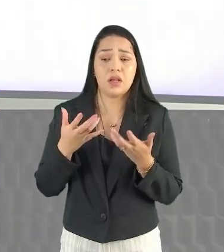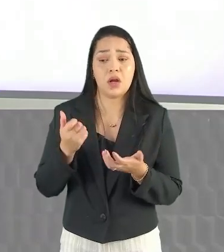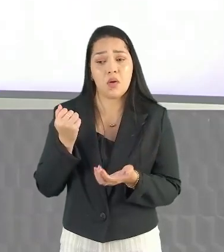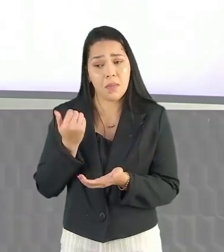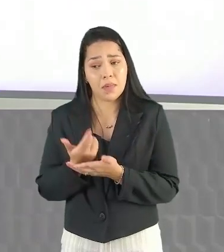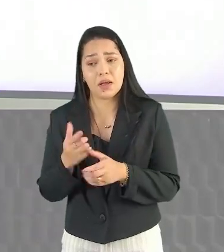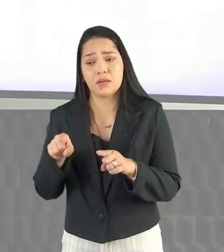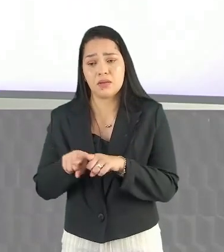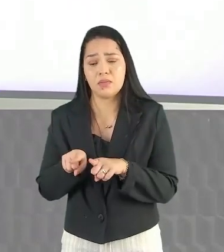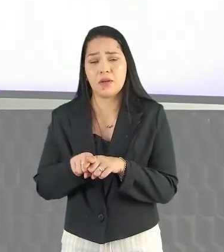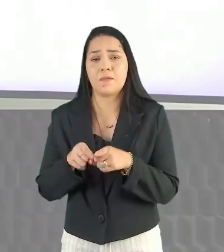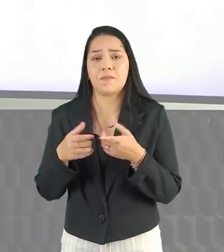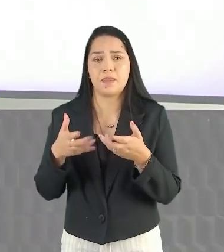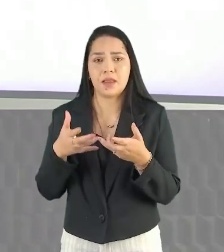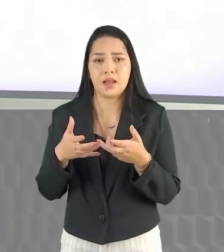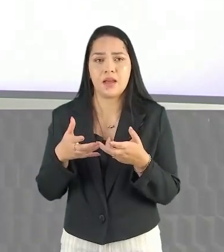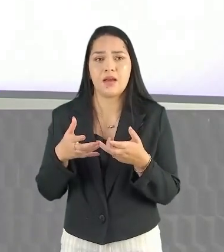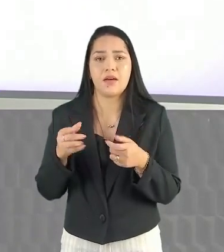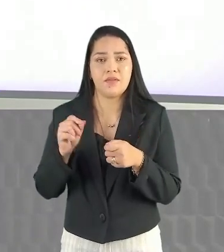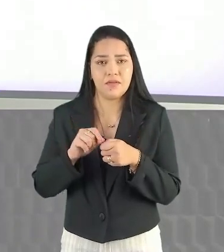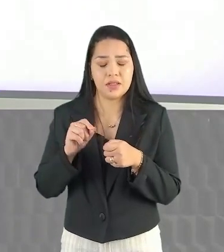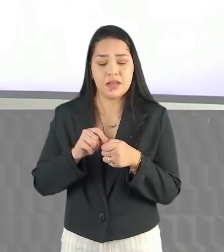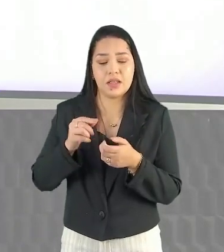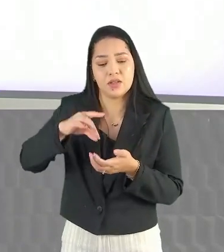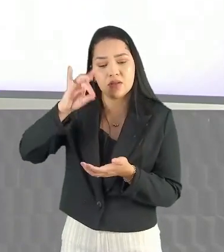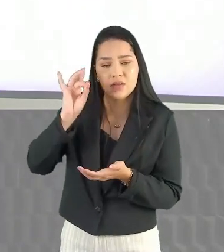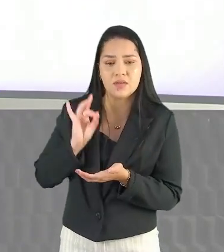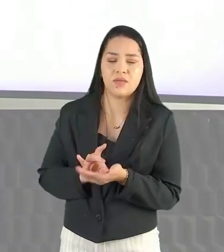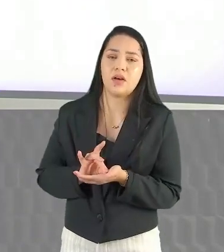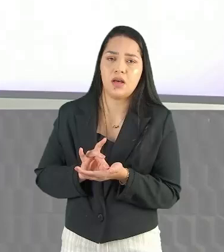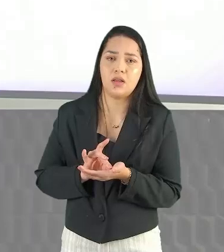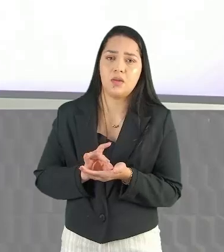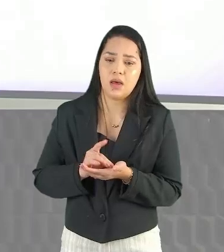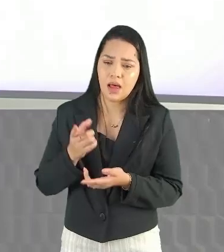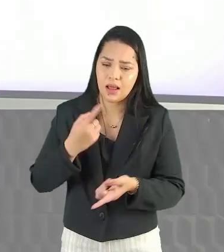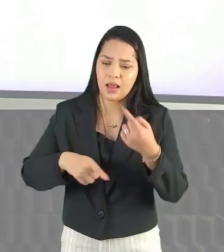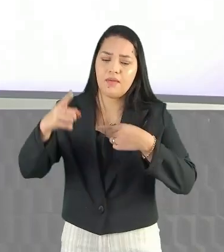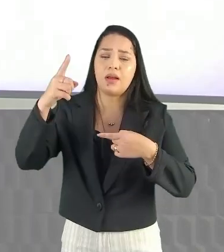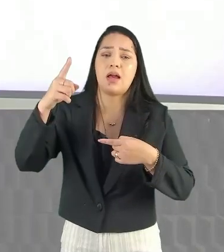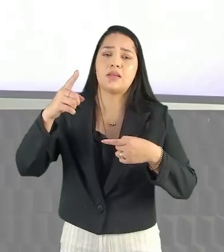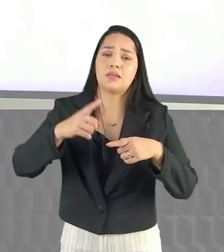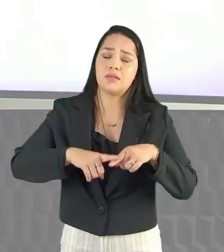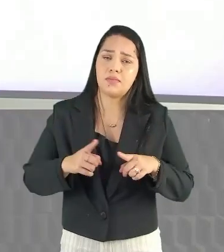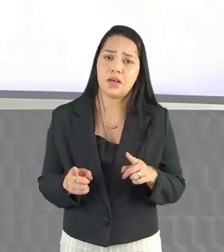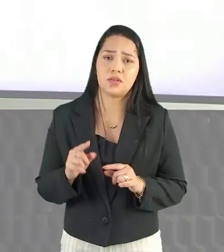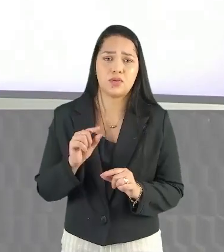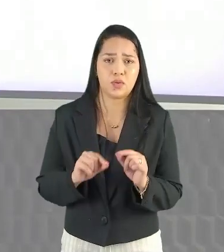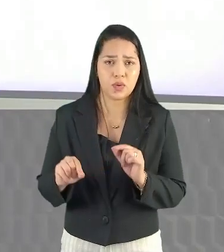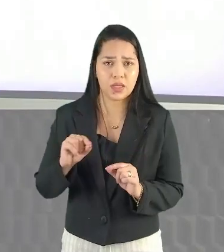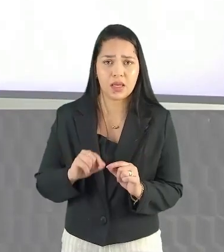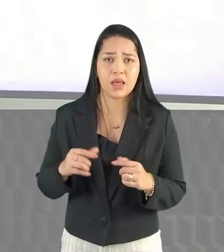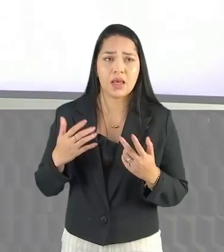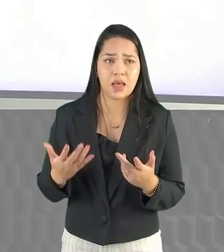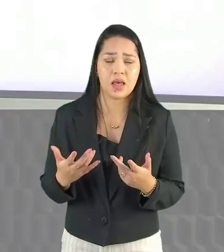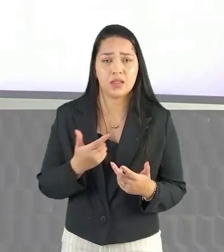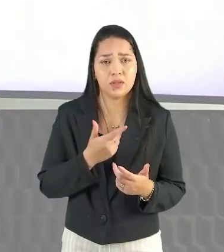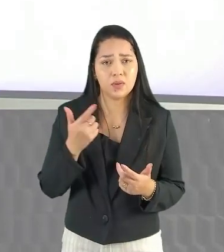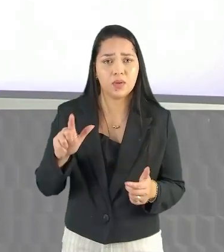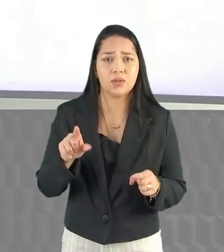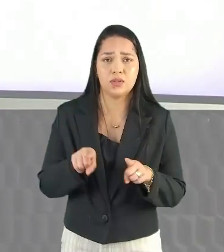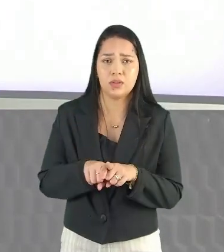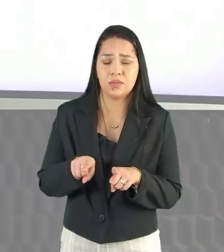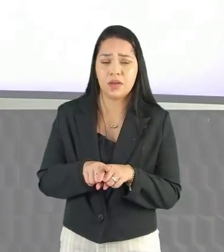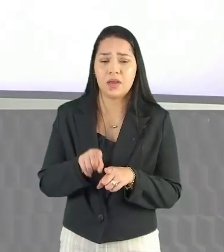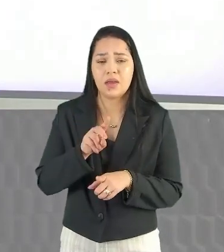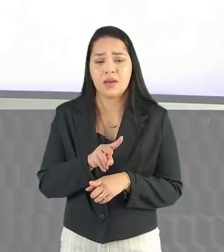comprava tentava exatamente fazer com que a industrialização alavancasse. Né? Claro que isso, de uma forma ou de outra,